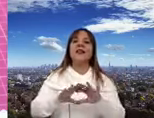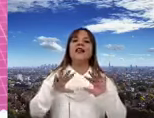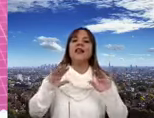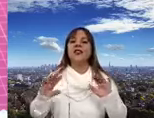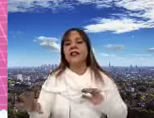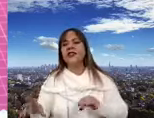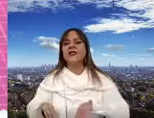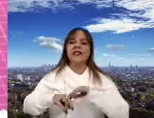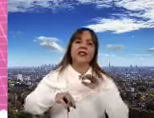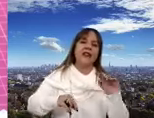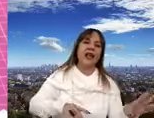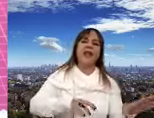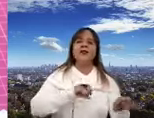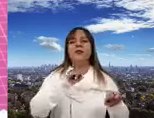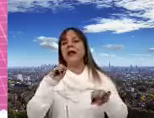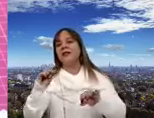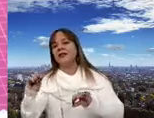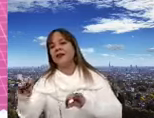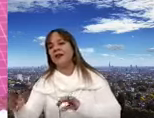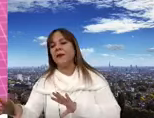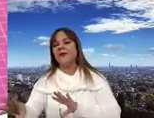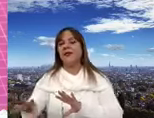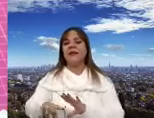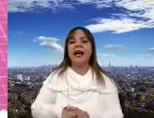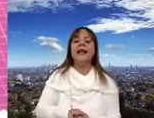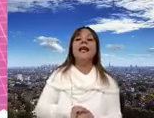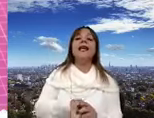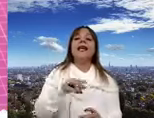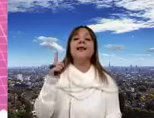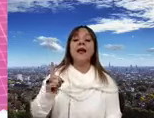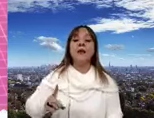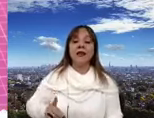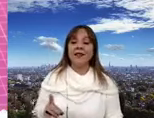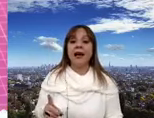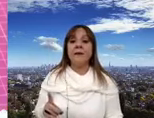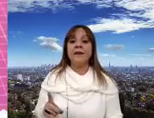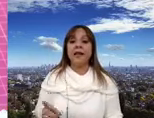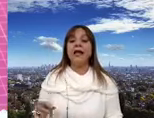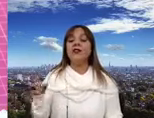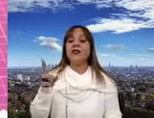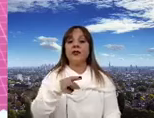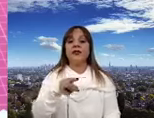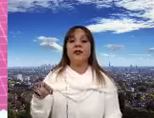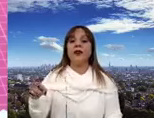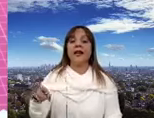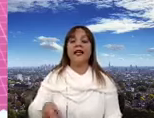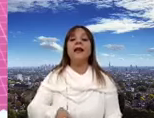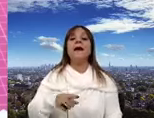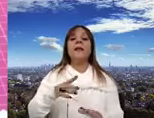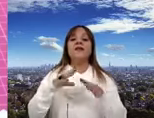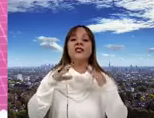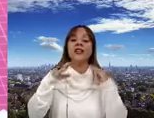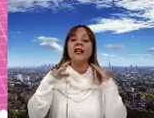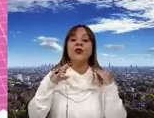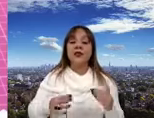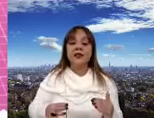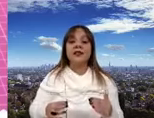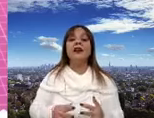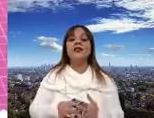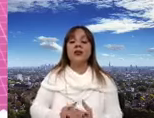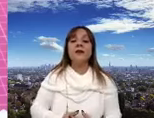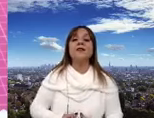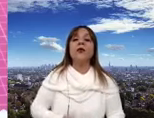direitinho, as hashtags, o e-mail da Santa Fé para vocês mandarem. E tem um WhatsApp também que o diretor vai colocar aqui para você tirar dúvidas sobre